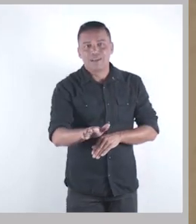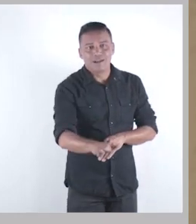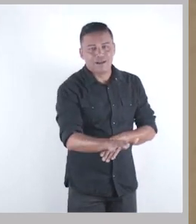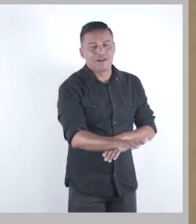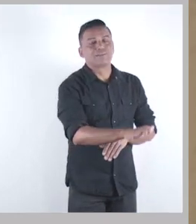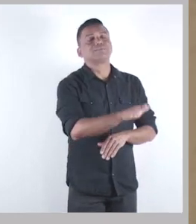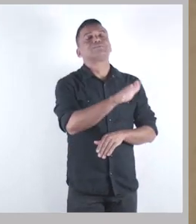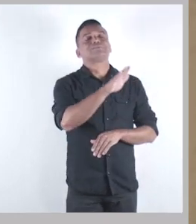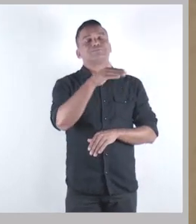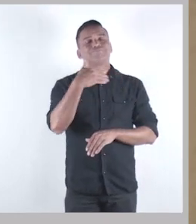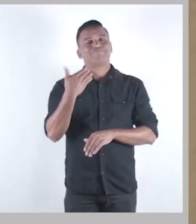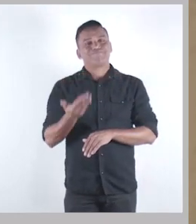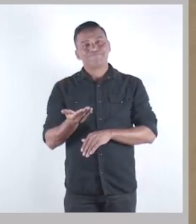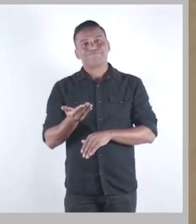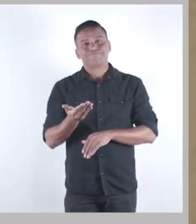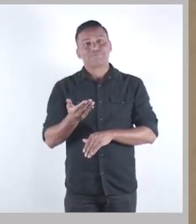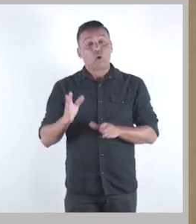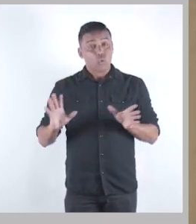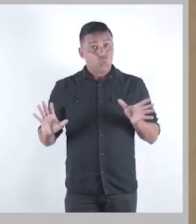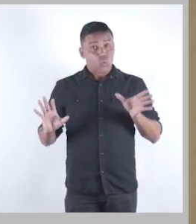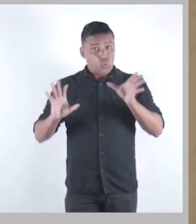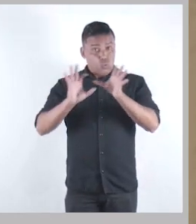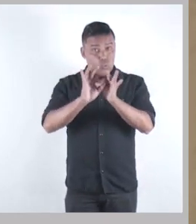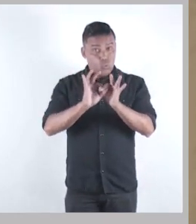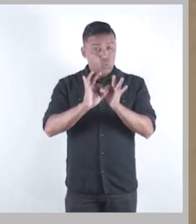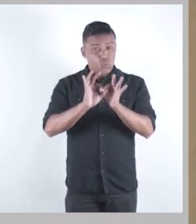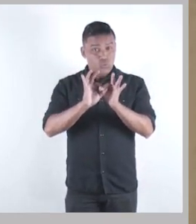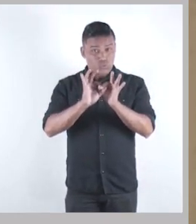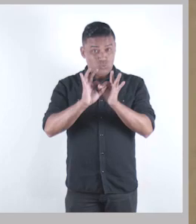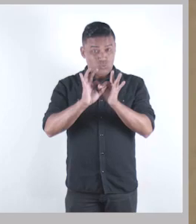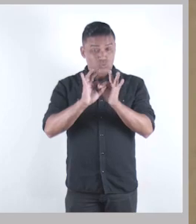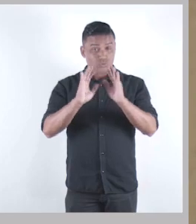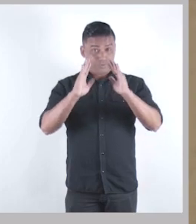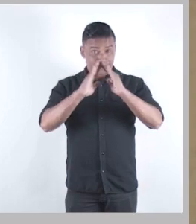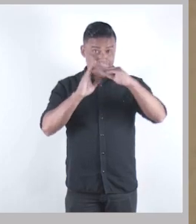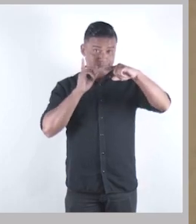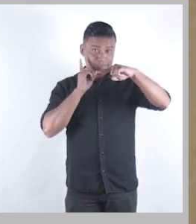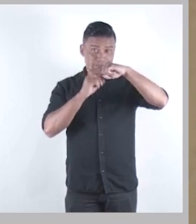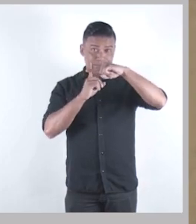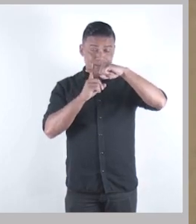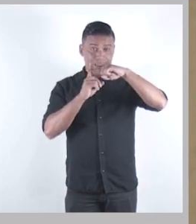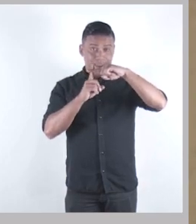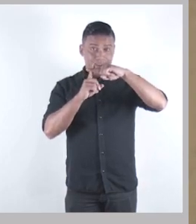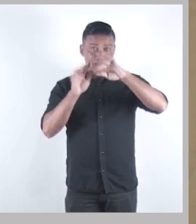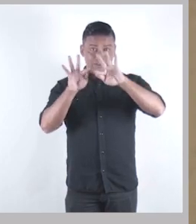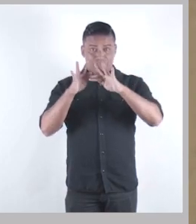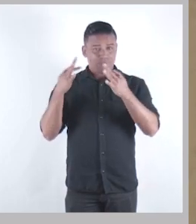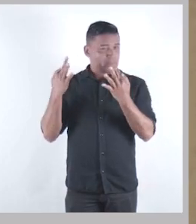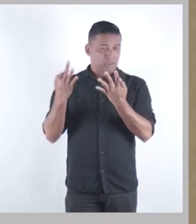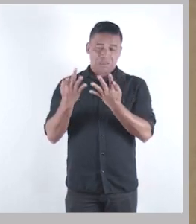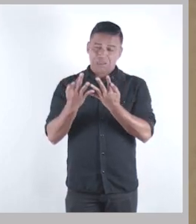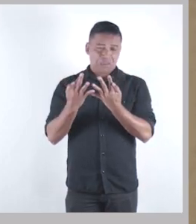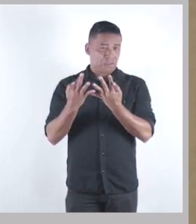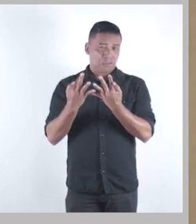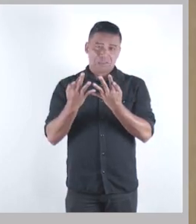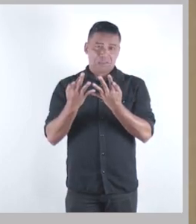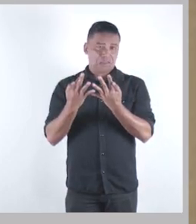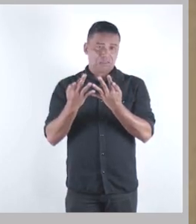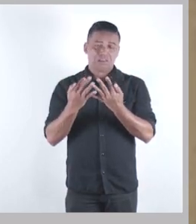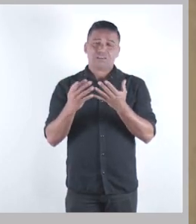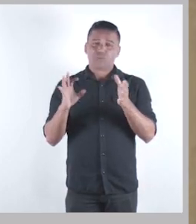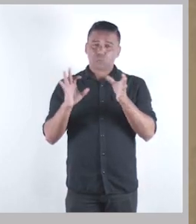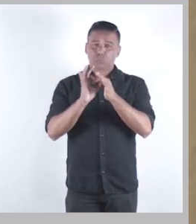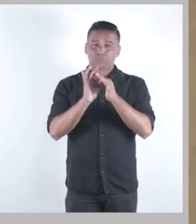e esse ensino primário estava vinculado à igreja dela, que é a igreja da família, do modo geral, a Igreja Metodista